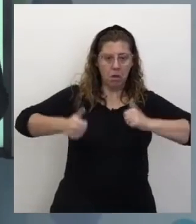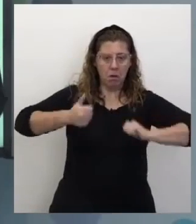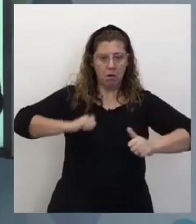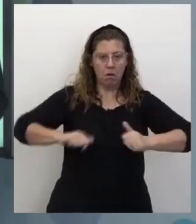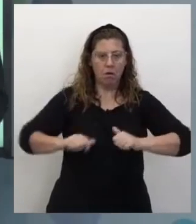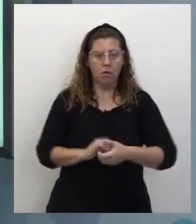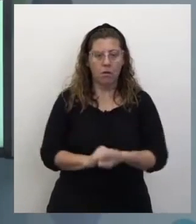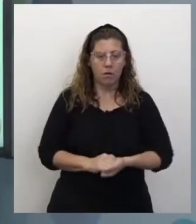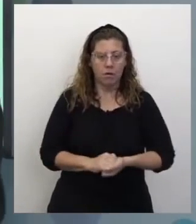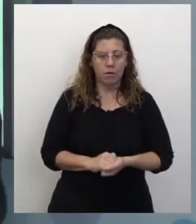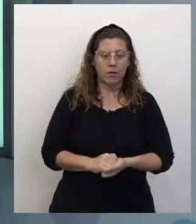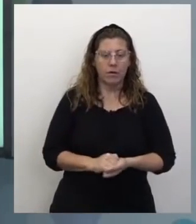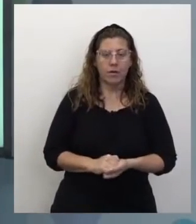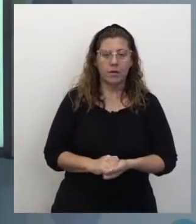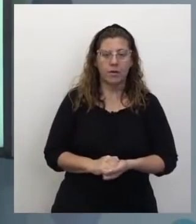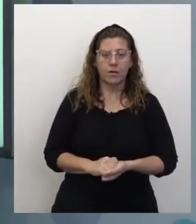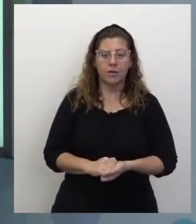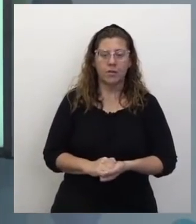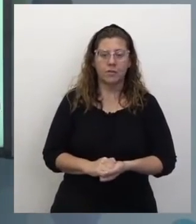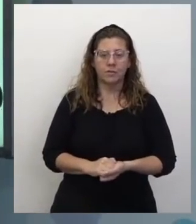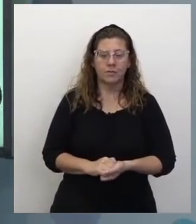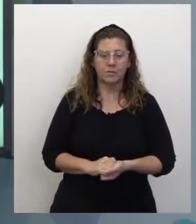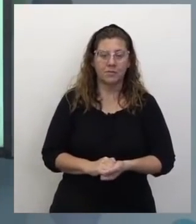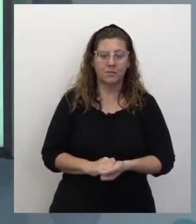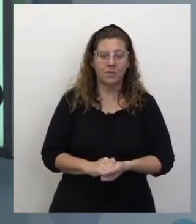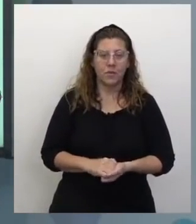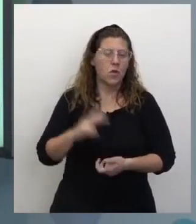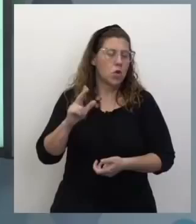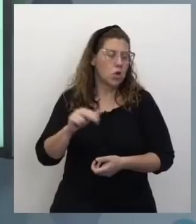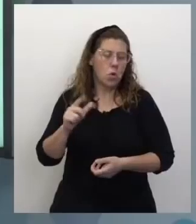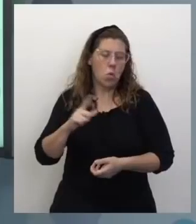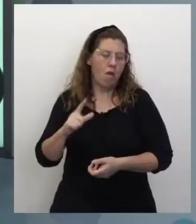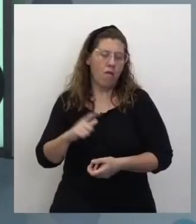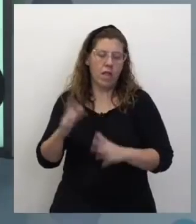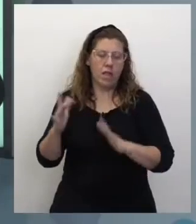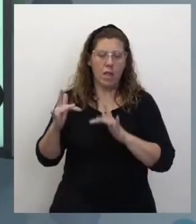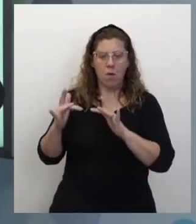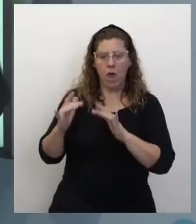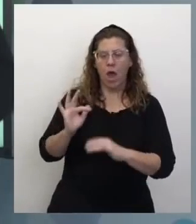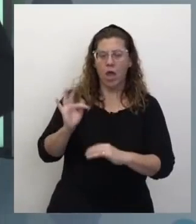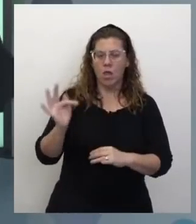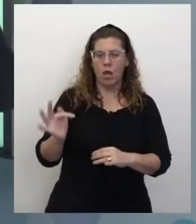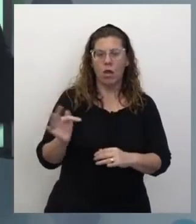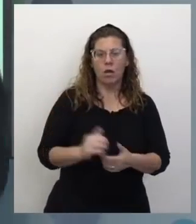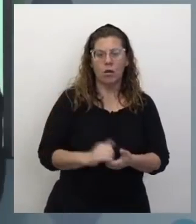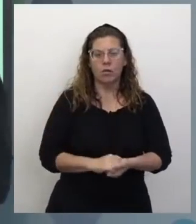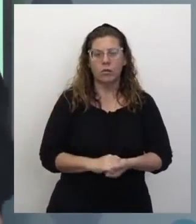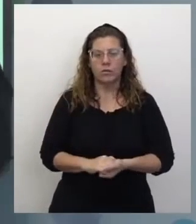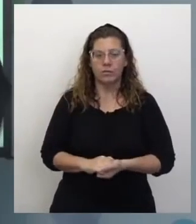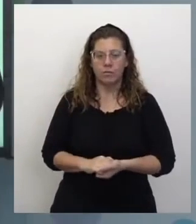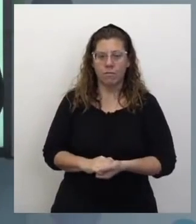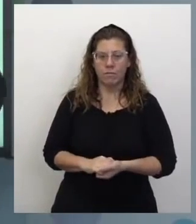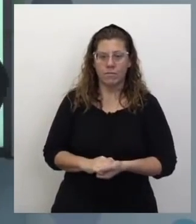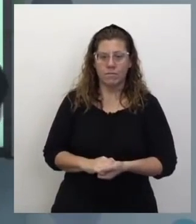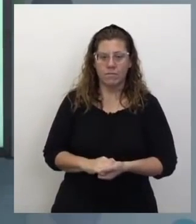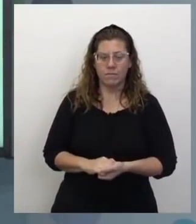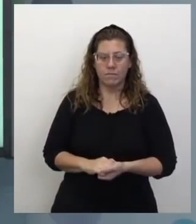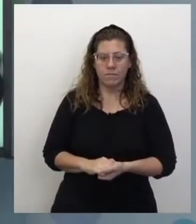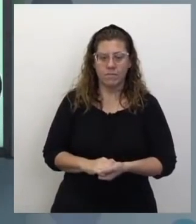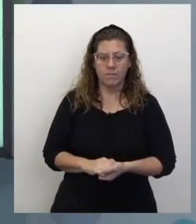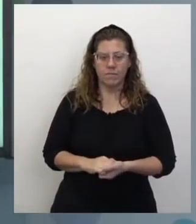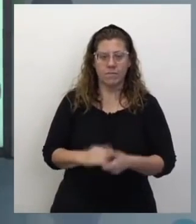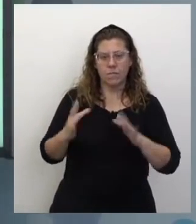era tão interessante no adolescente, fala, he's never going to have a girlfriend, nunca vai ter uma namorada. Aí mostra o ator depois de muitos anos lá com a